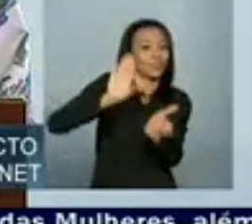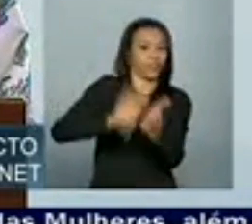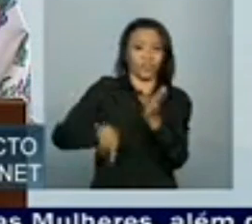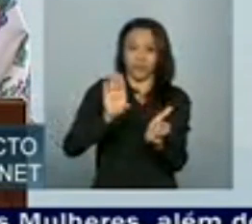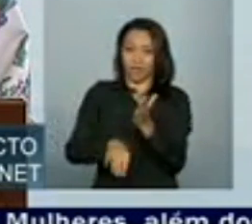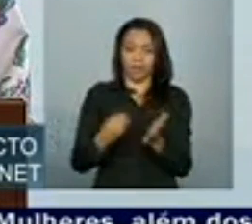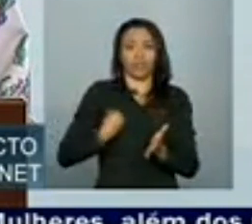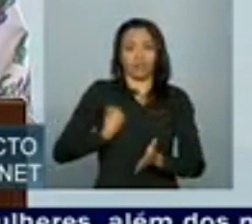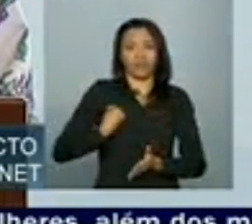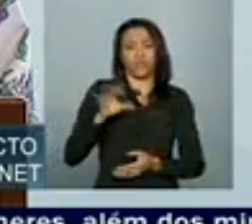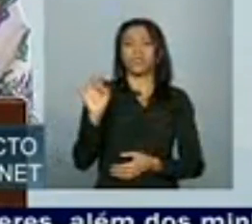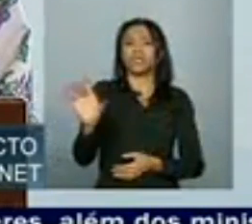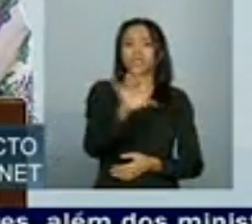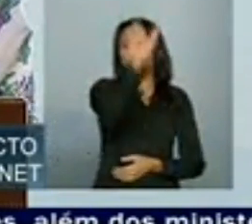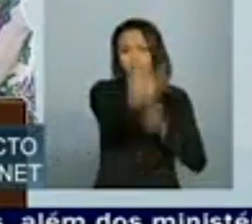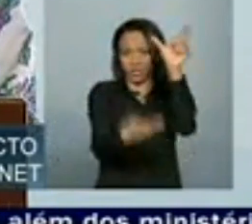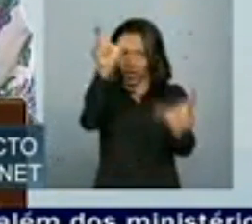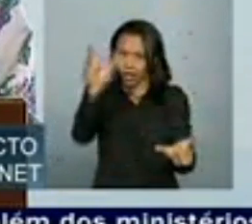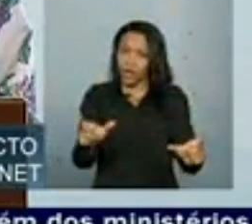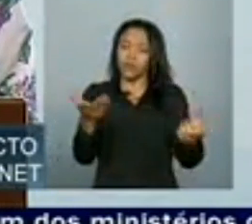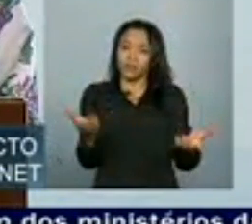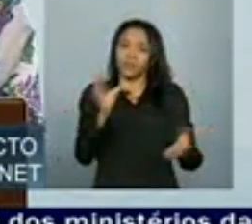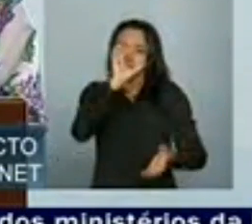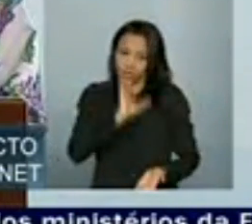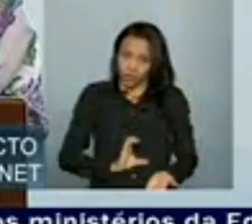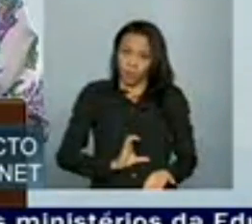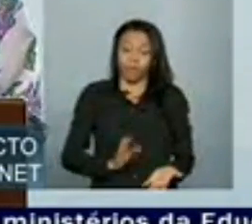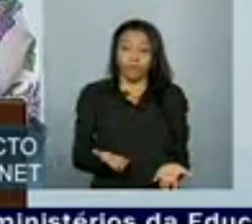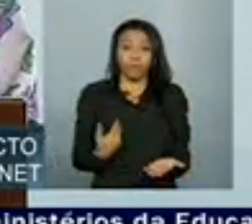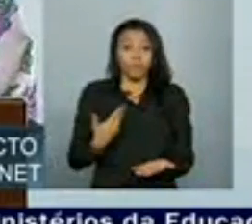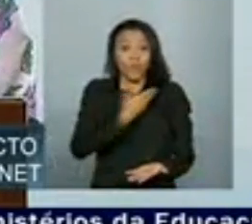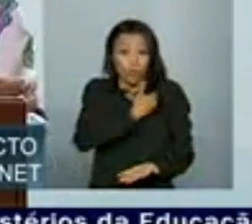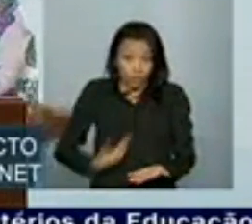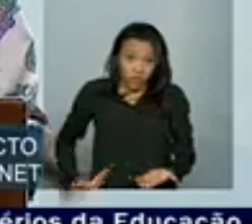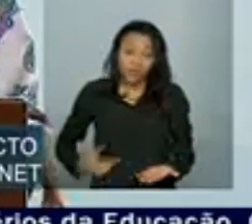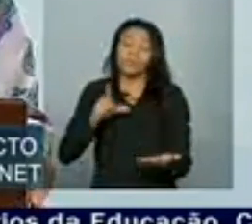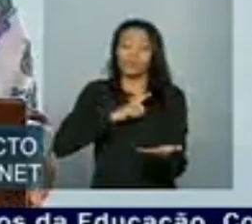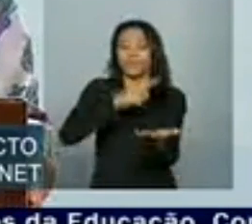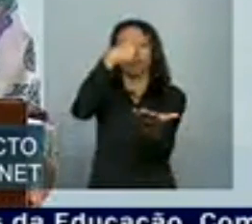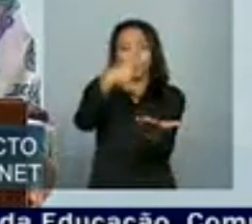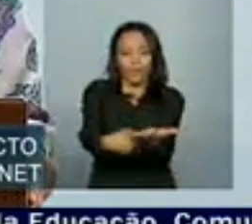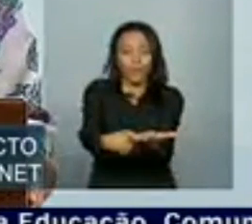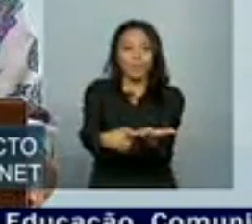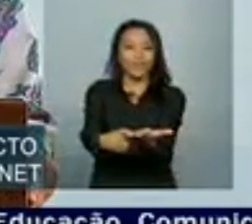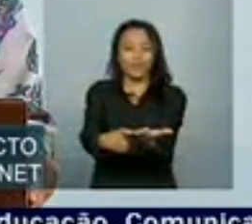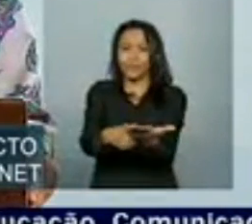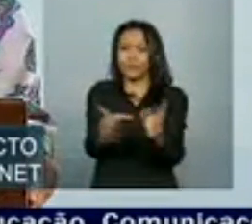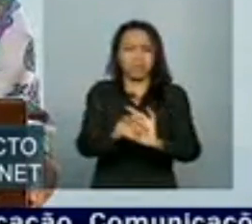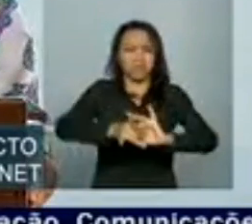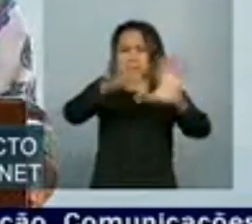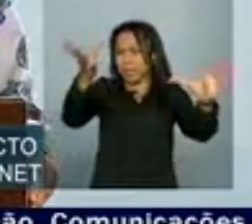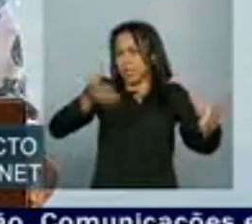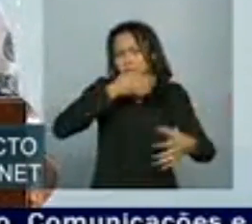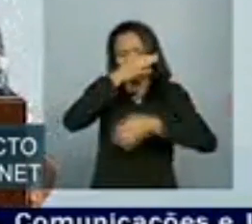cidadã brasileira. O governo tem compromisso inabalável com a liberdade de expressão e de